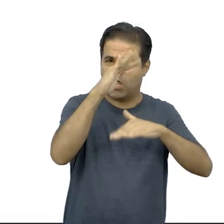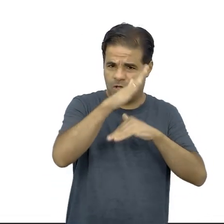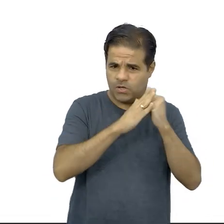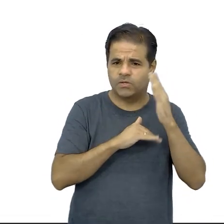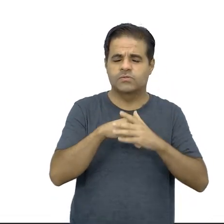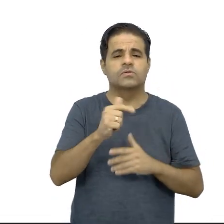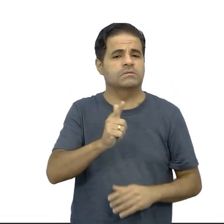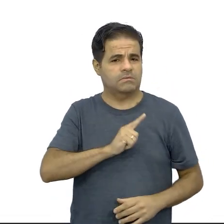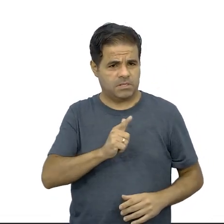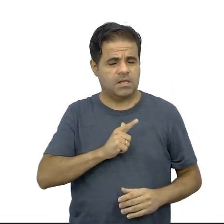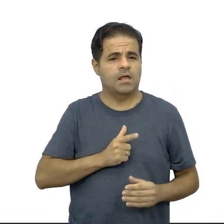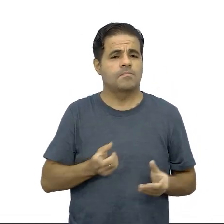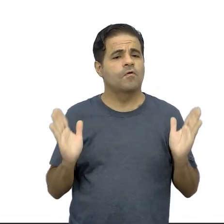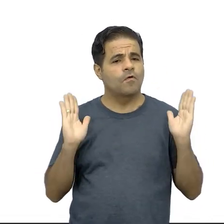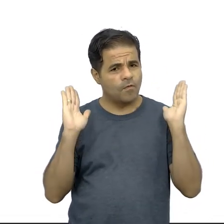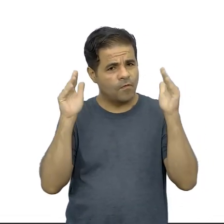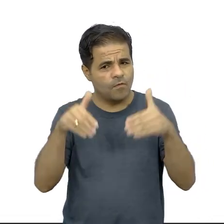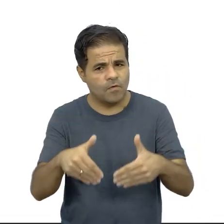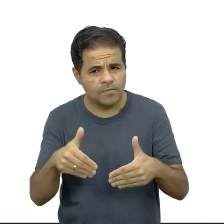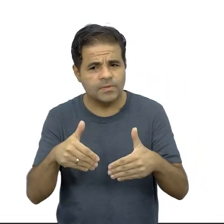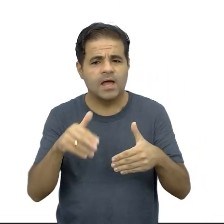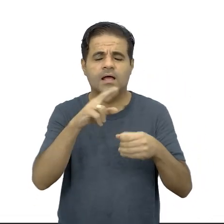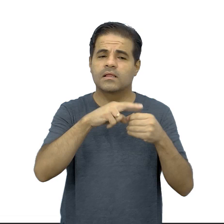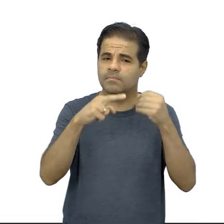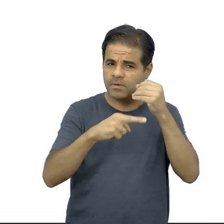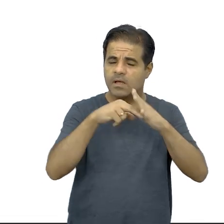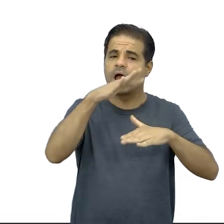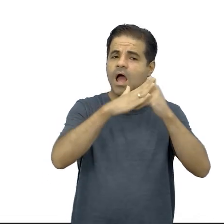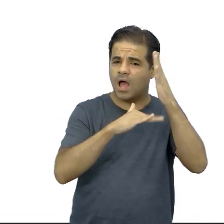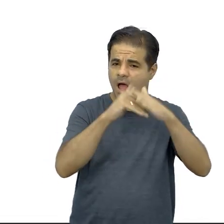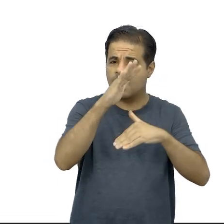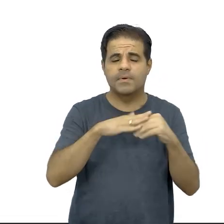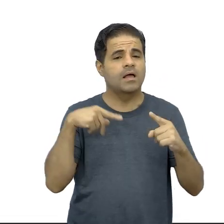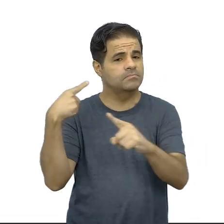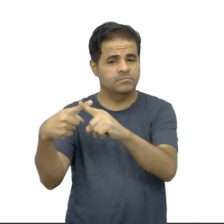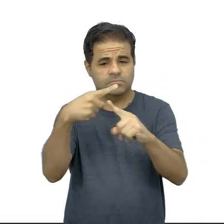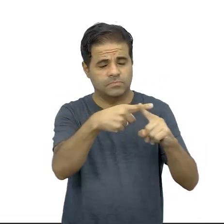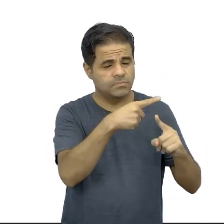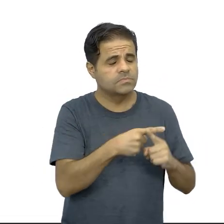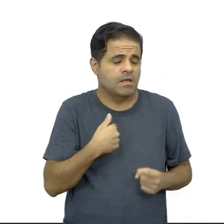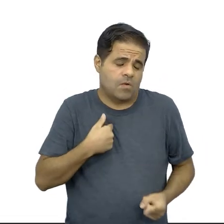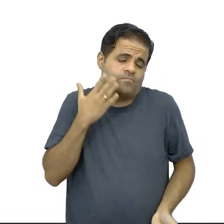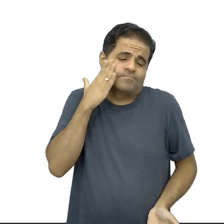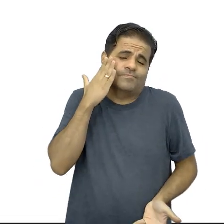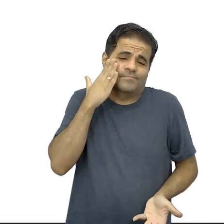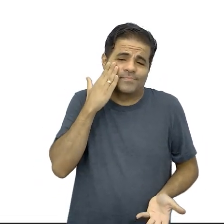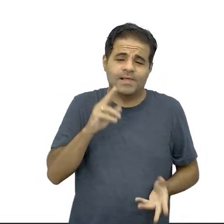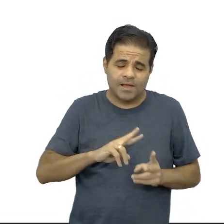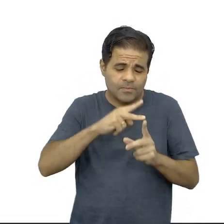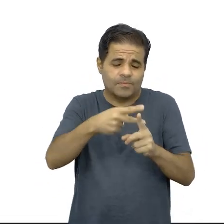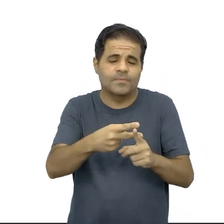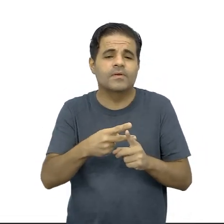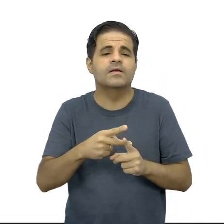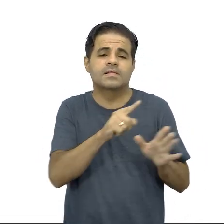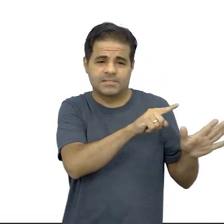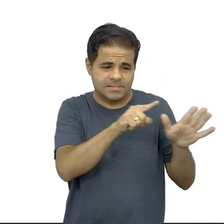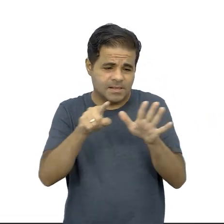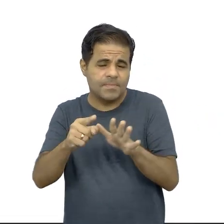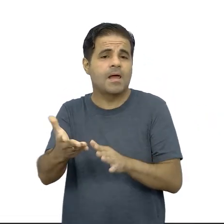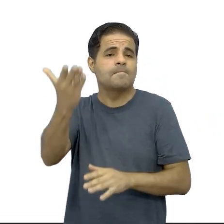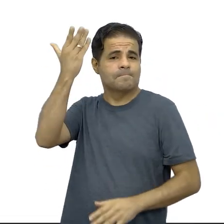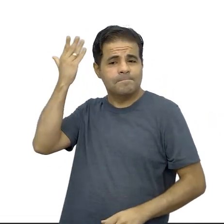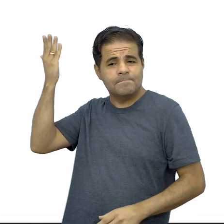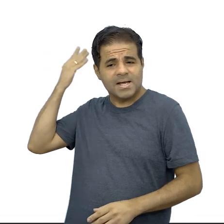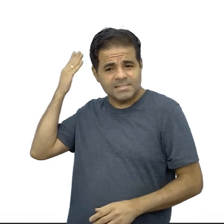voltadas à recuperação de tais habilidades. Por quê? Porque eu sei, né, que no desdobramento da semana